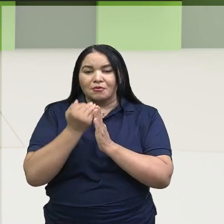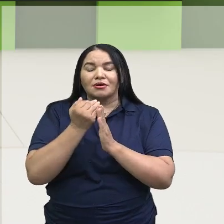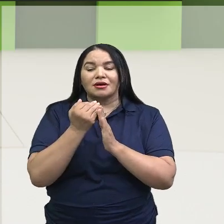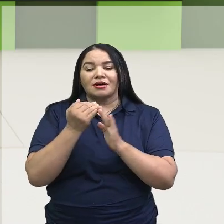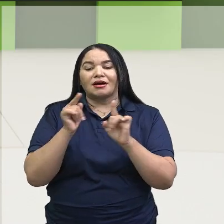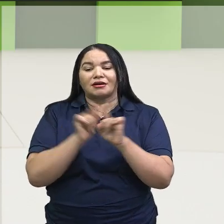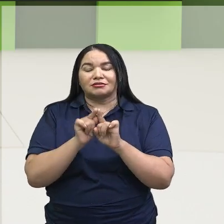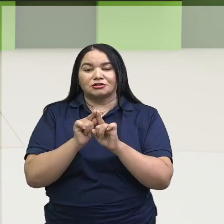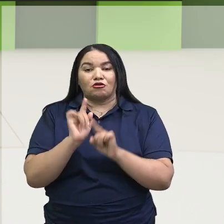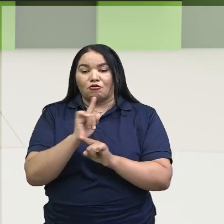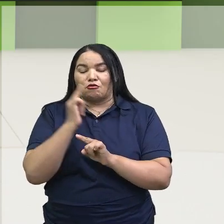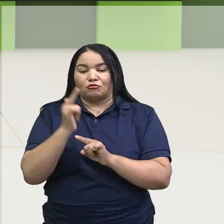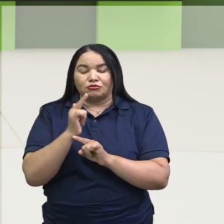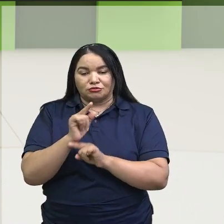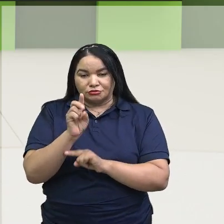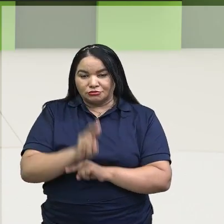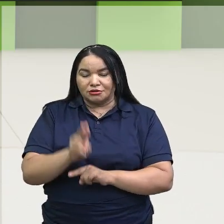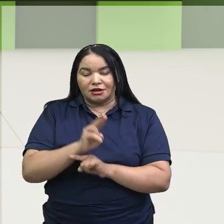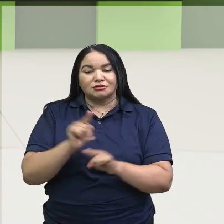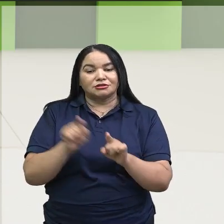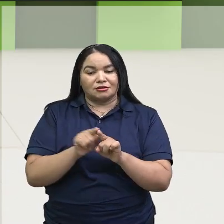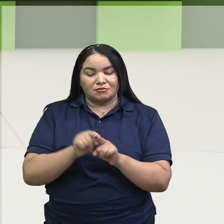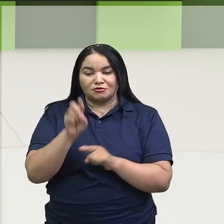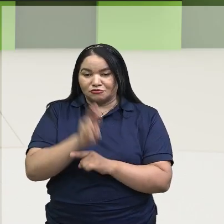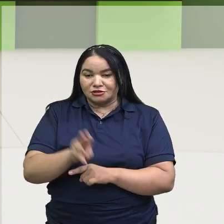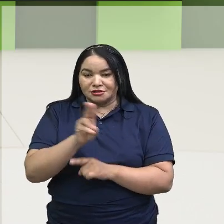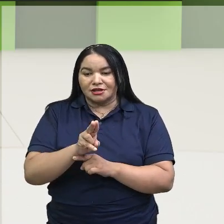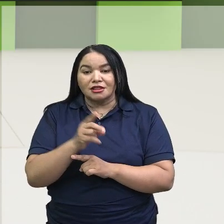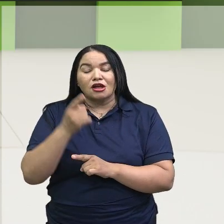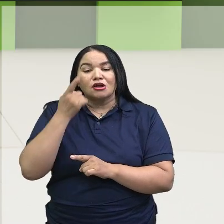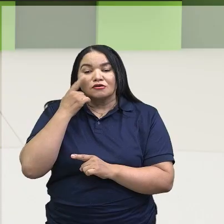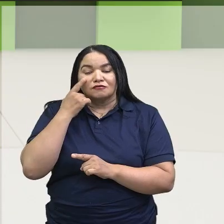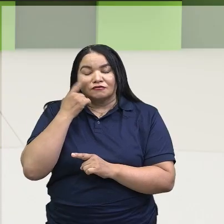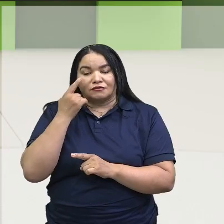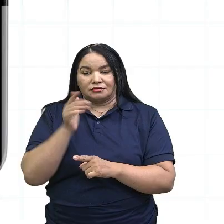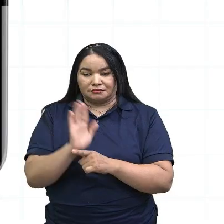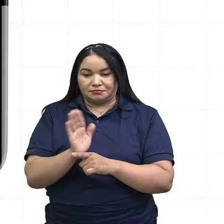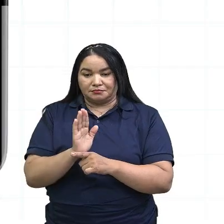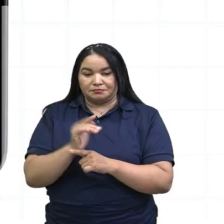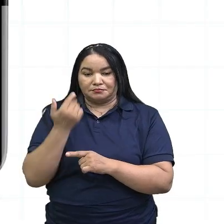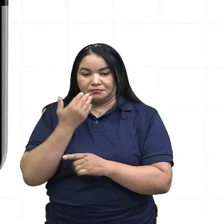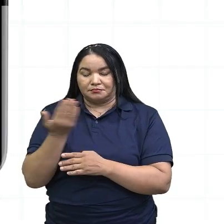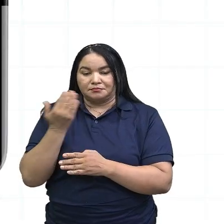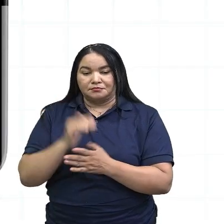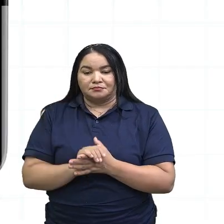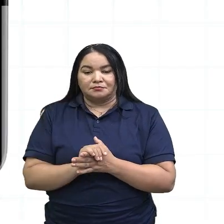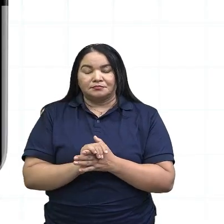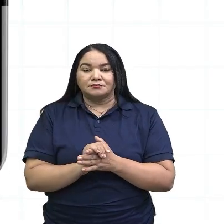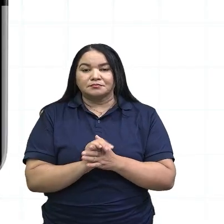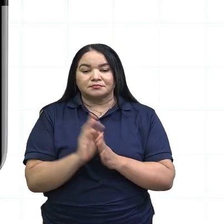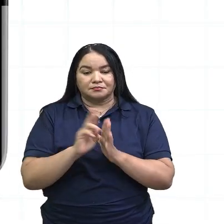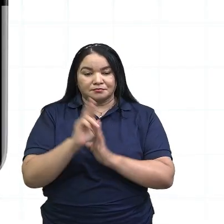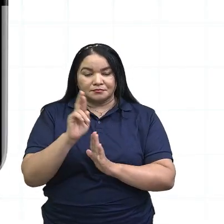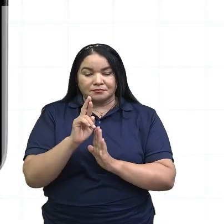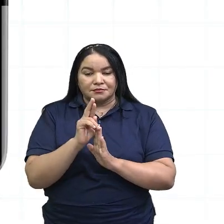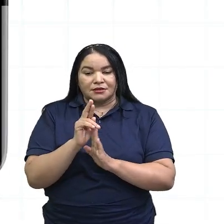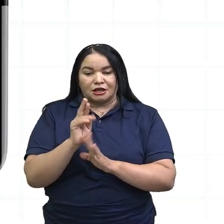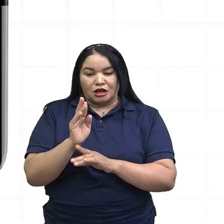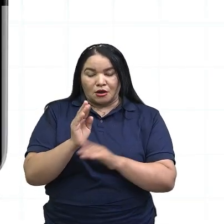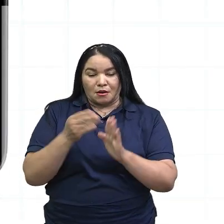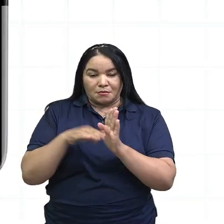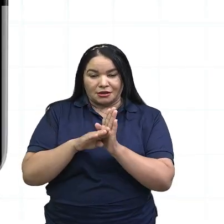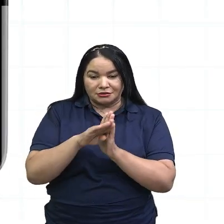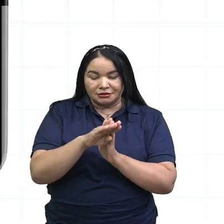utilizada em outros lugares também, tá? Então, na bactéria, o que acontece? A gente tem aqui a representação da bactéria, né? A gente observa